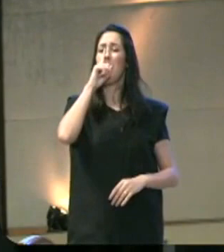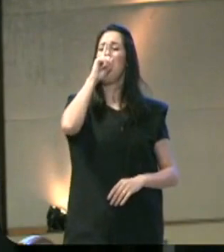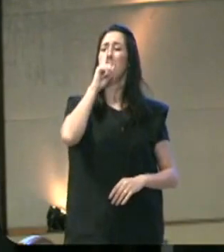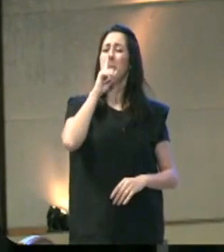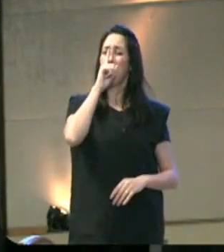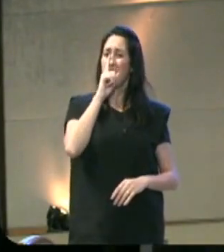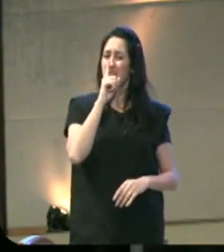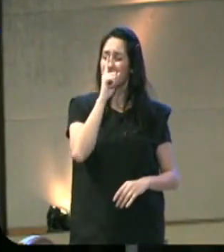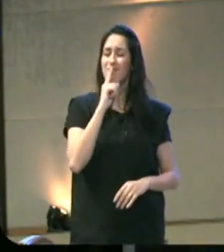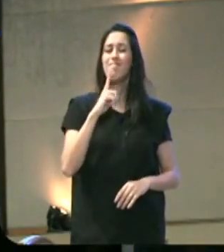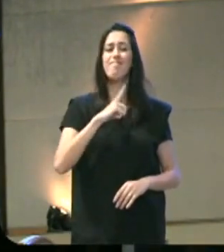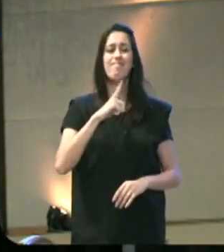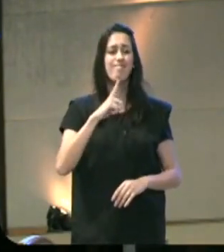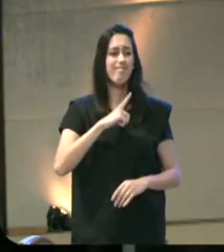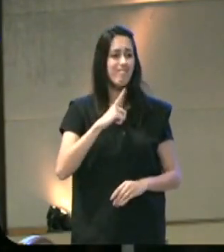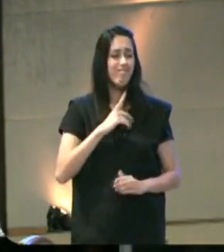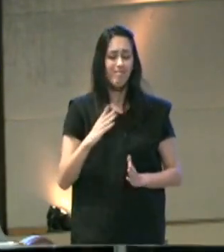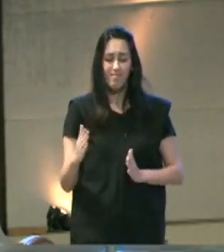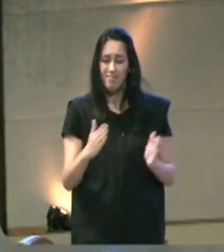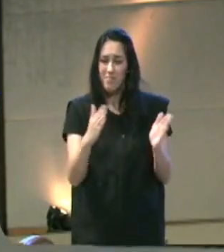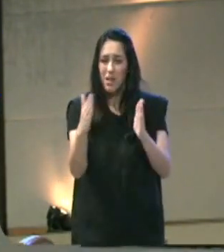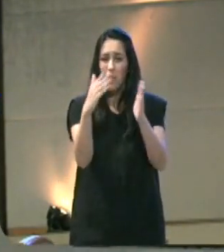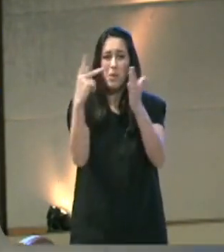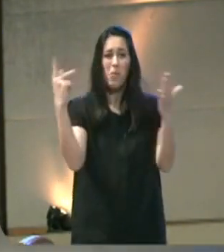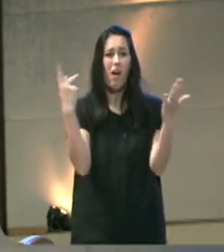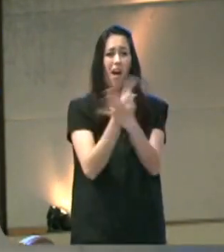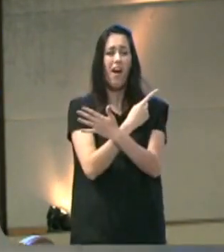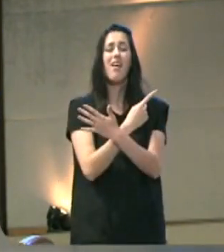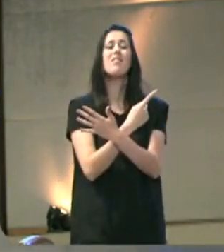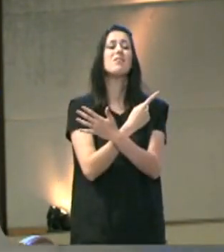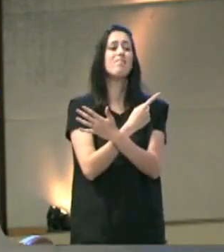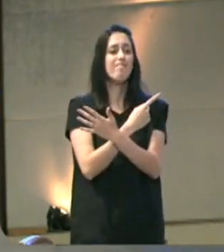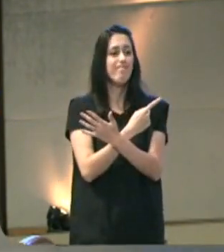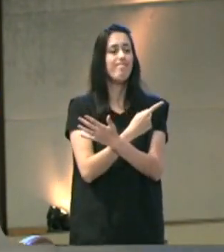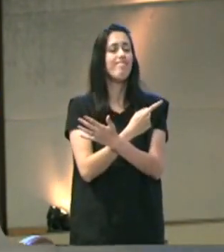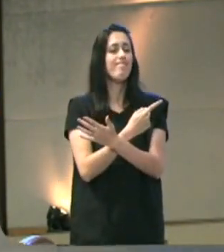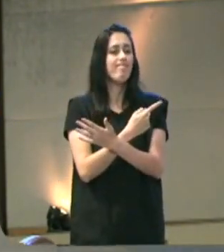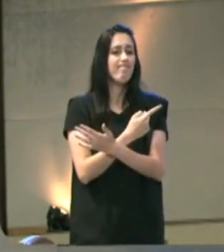as armadilhas que estão diante de nós.